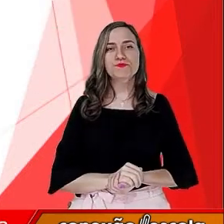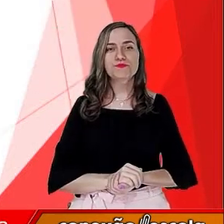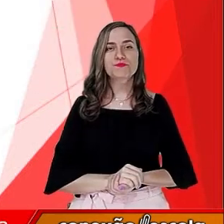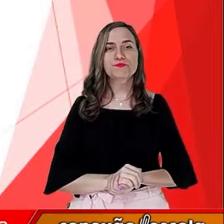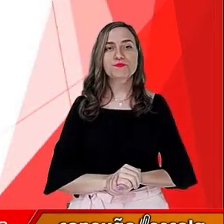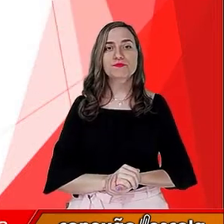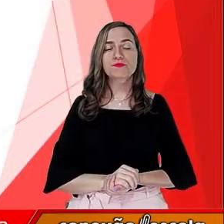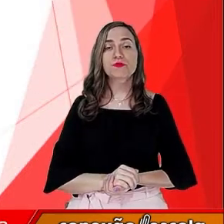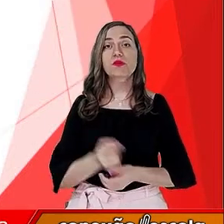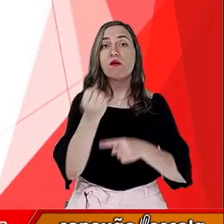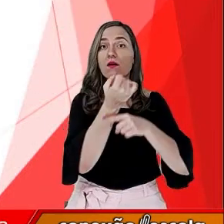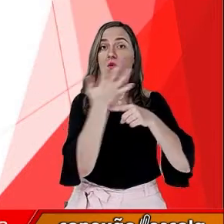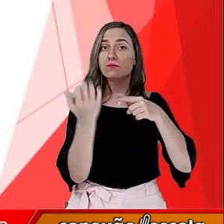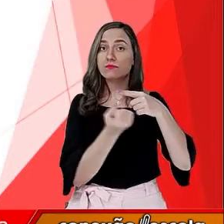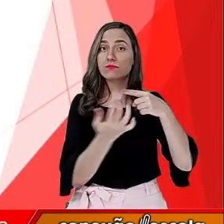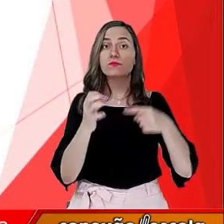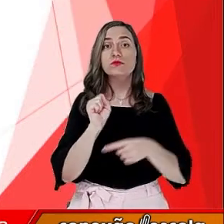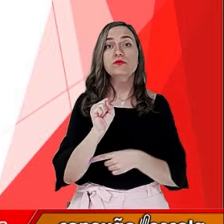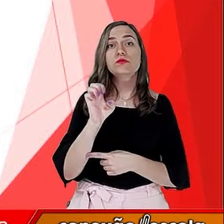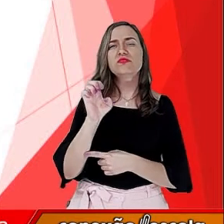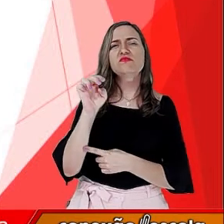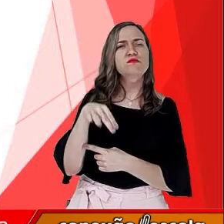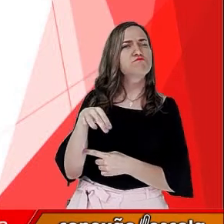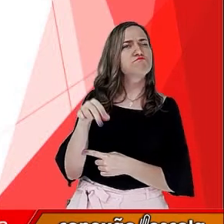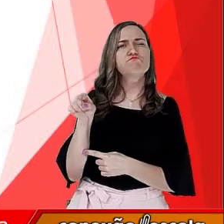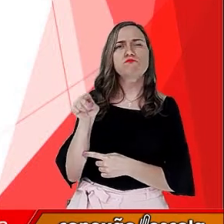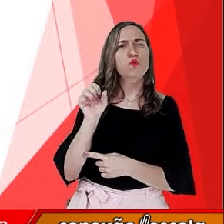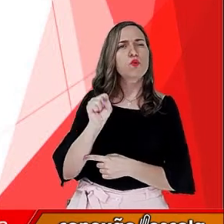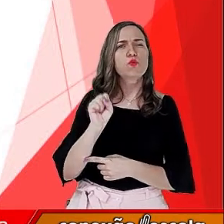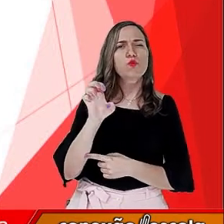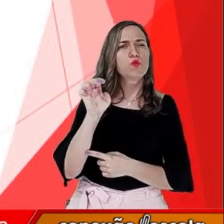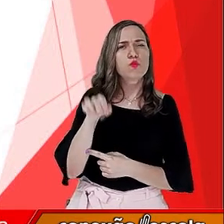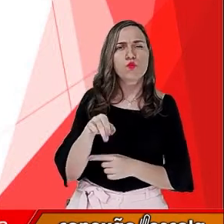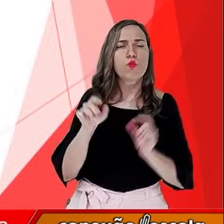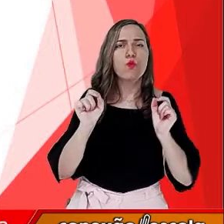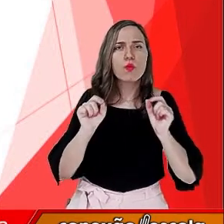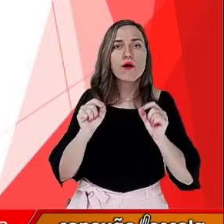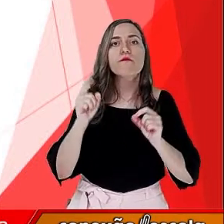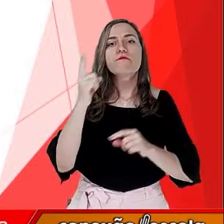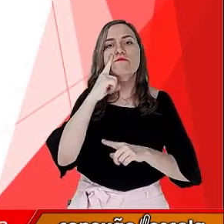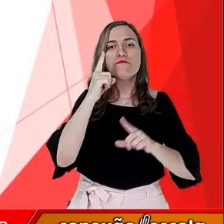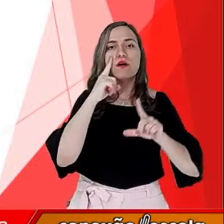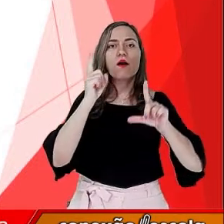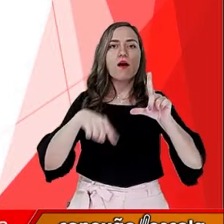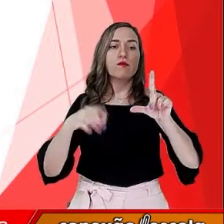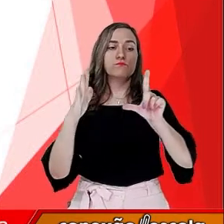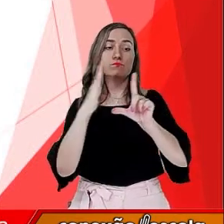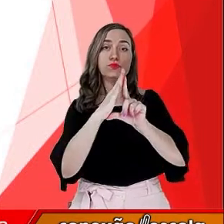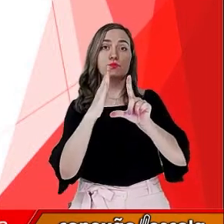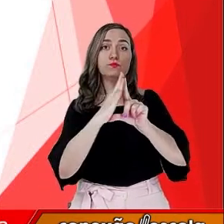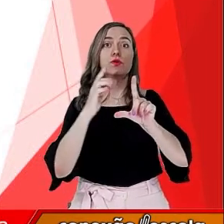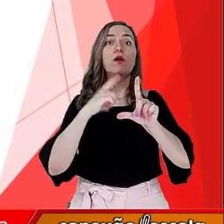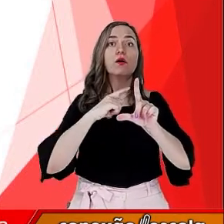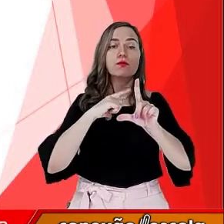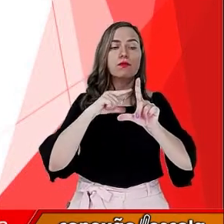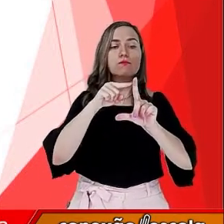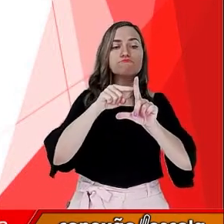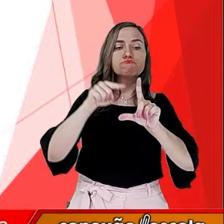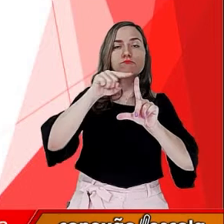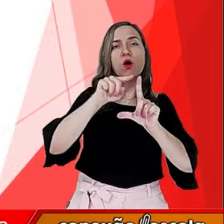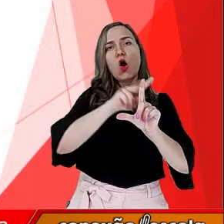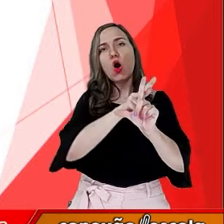Razão seno. O seno, ele vai pegar a medida do cateto oposto sobre a hipotenusa do